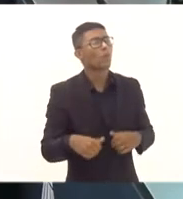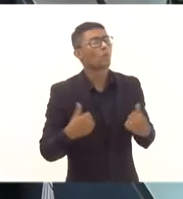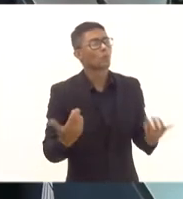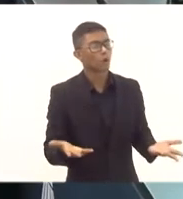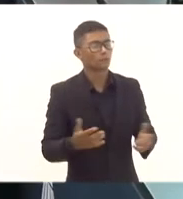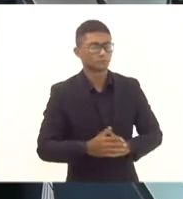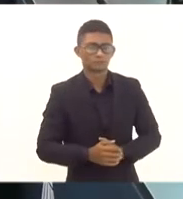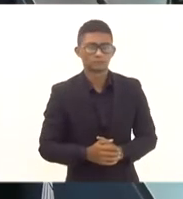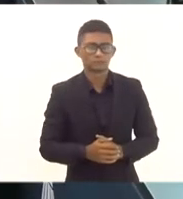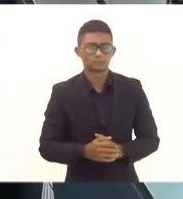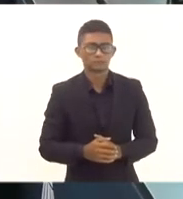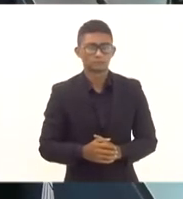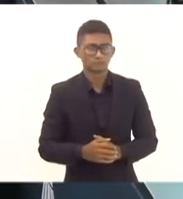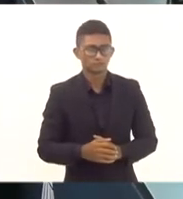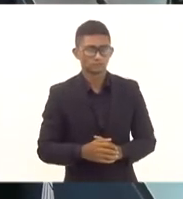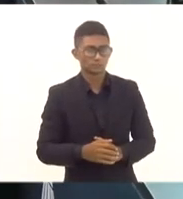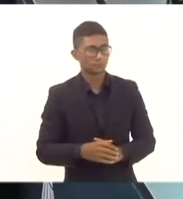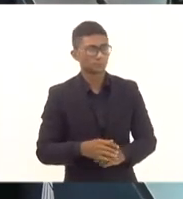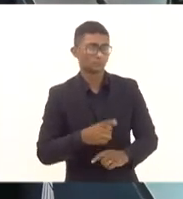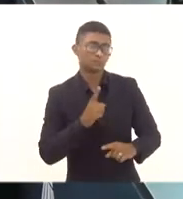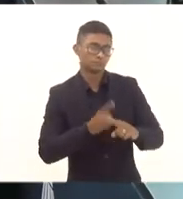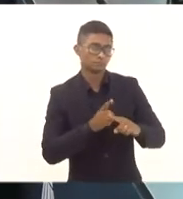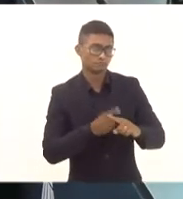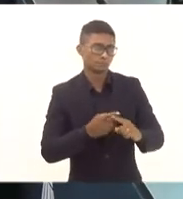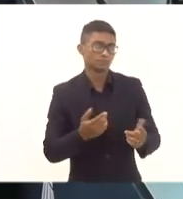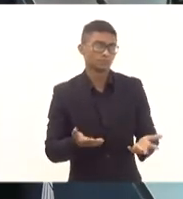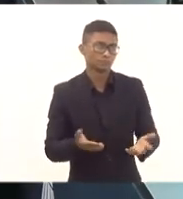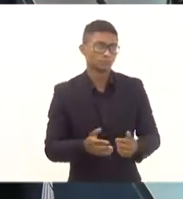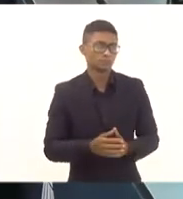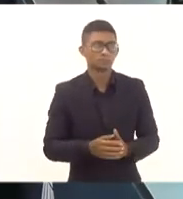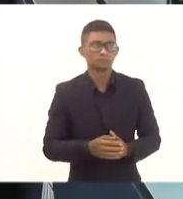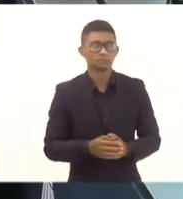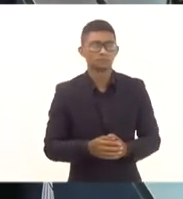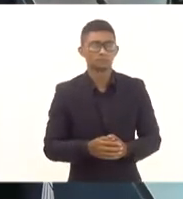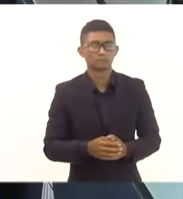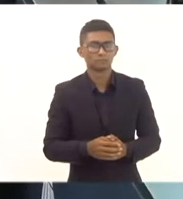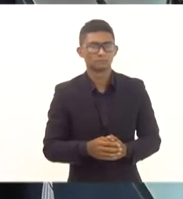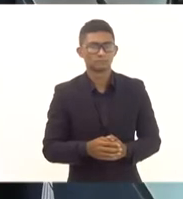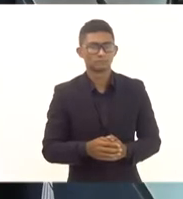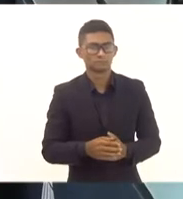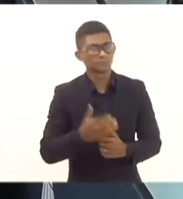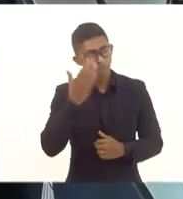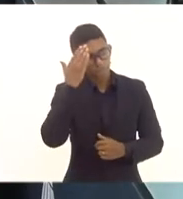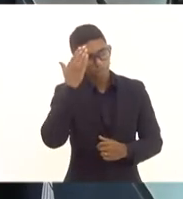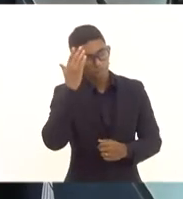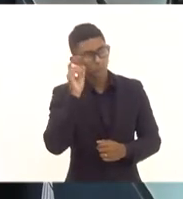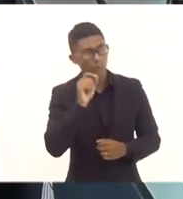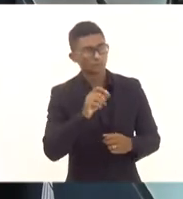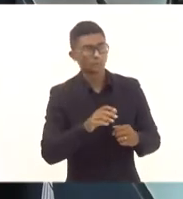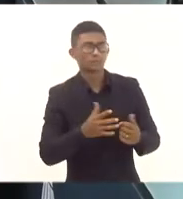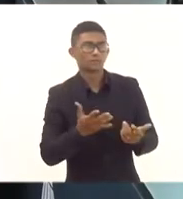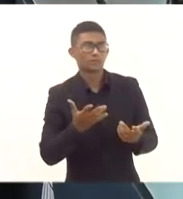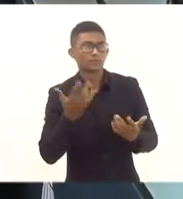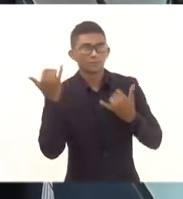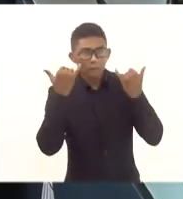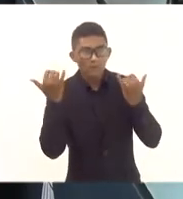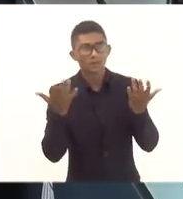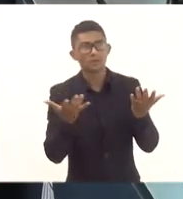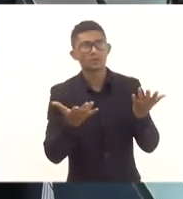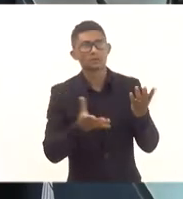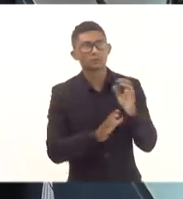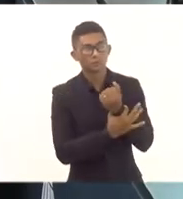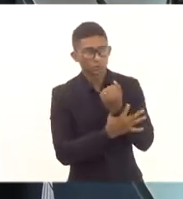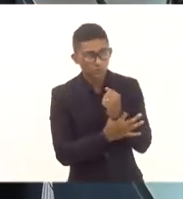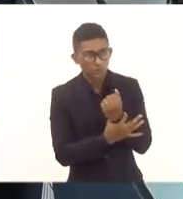parece que obviamente eu acho que é a segurança EA proteção dos dados é